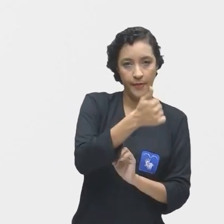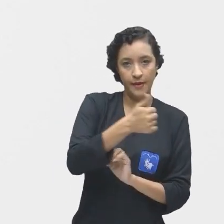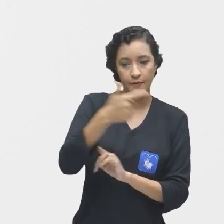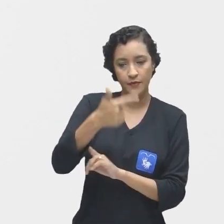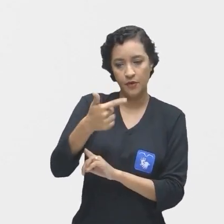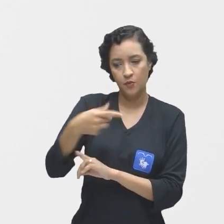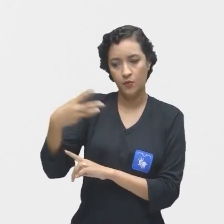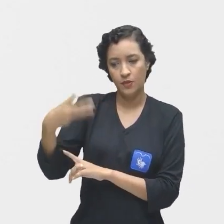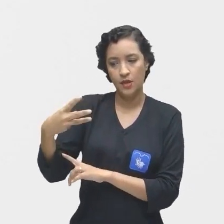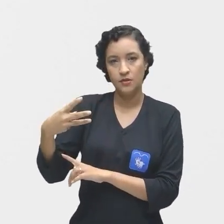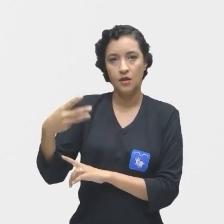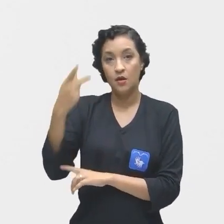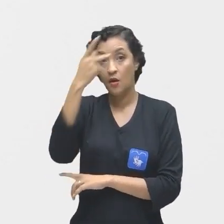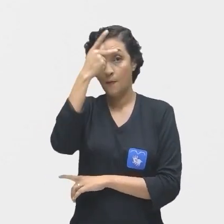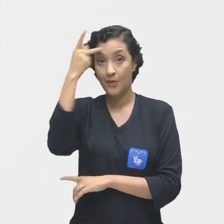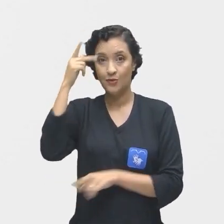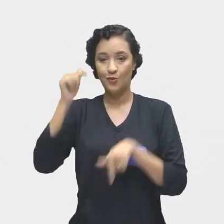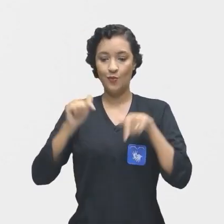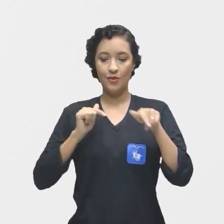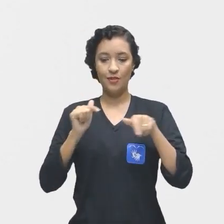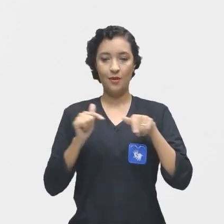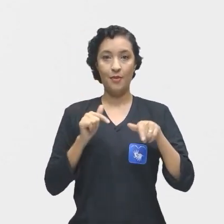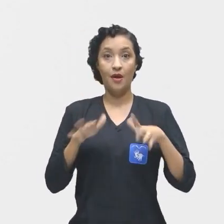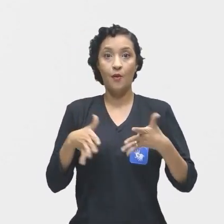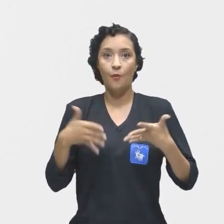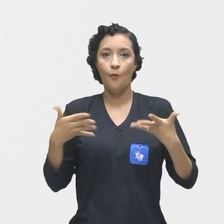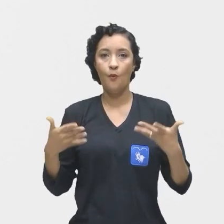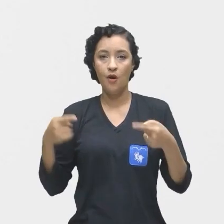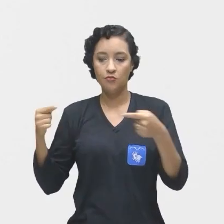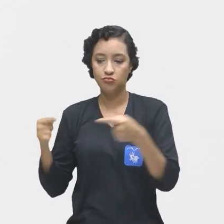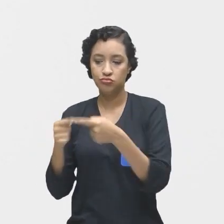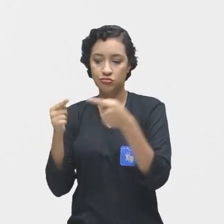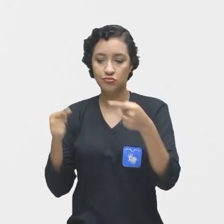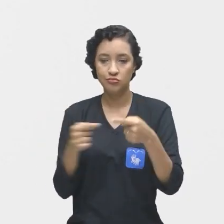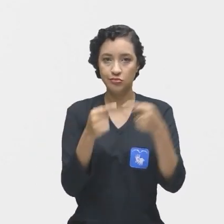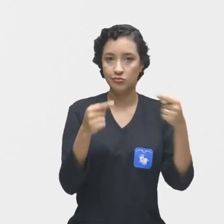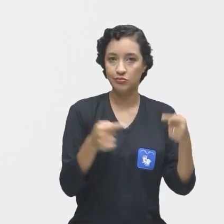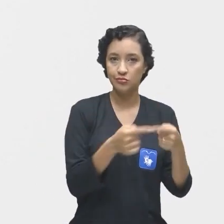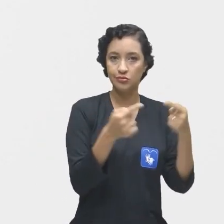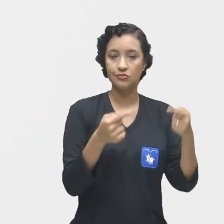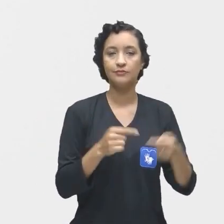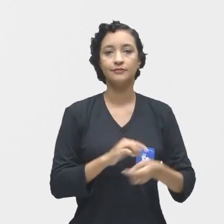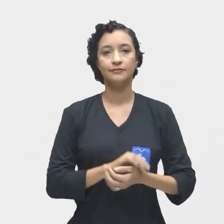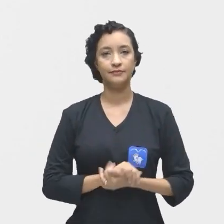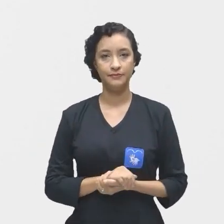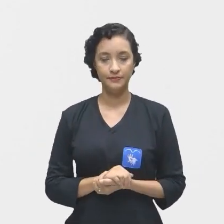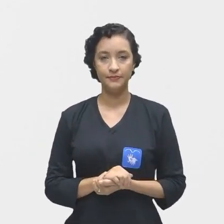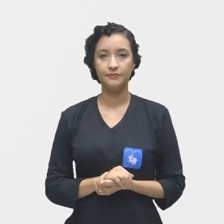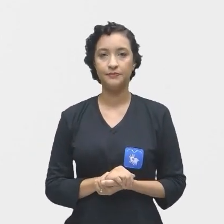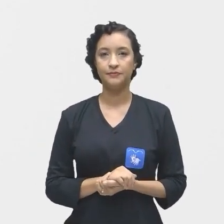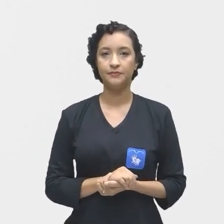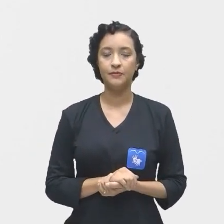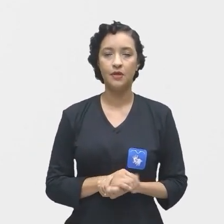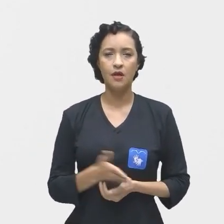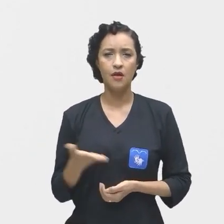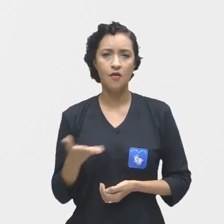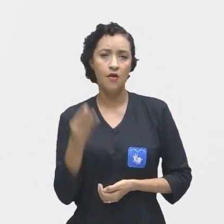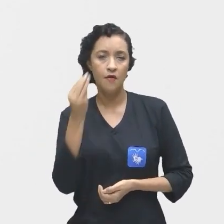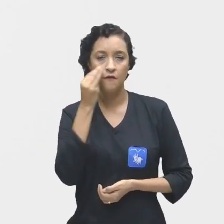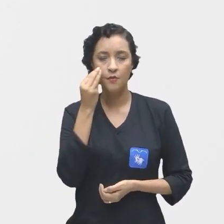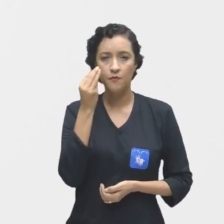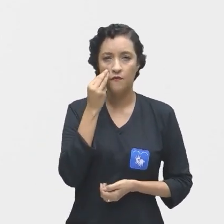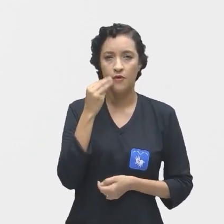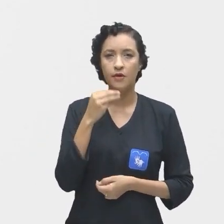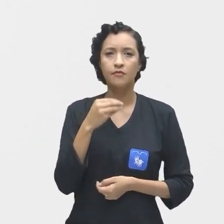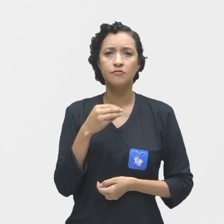Nós temos os três setores, lembra quais são, né? Primário, secundário e terciário. Agora nós vamos ver situações e vamos